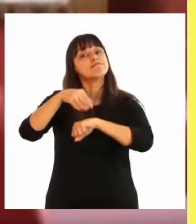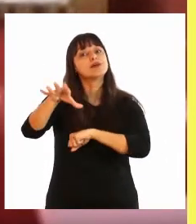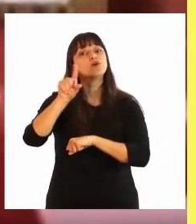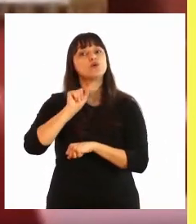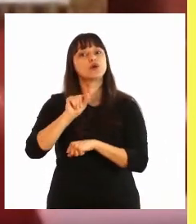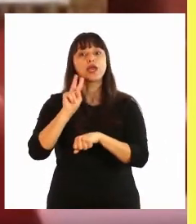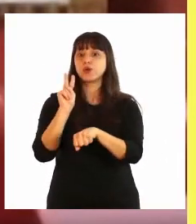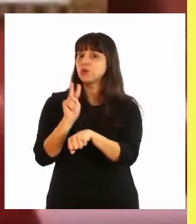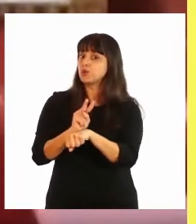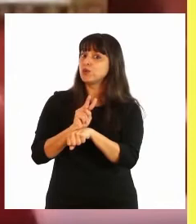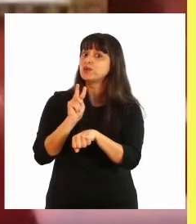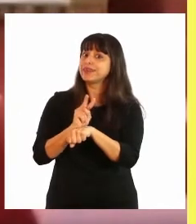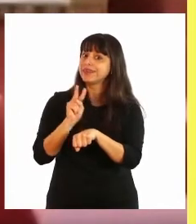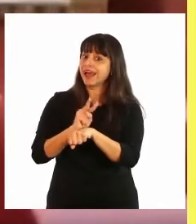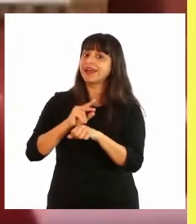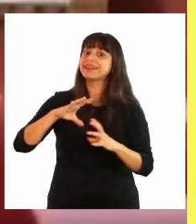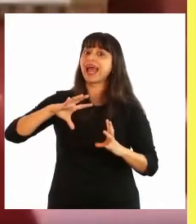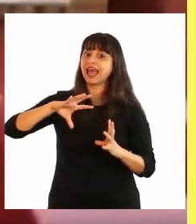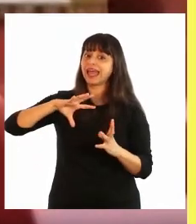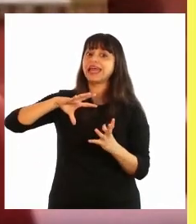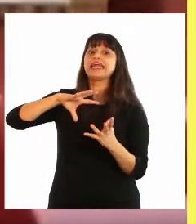tem que se atualizar e ter com